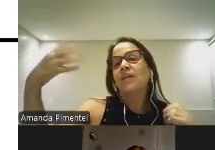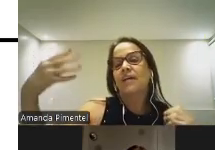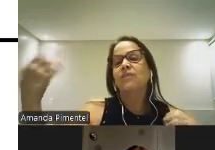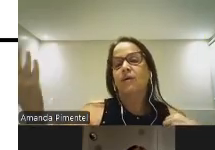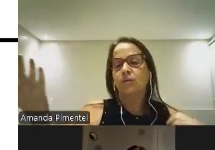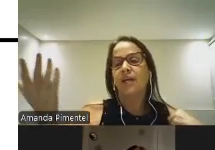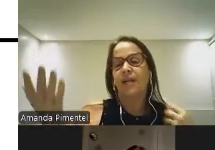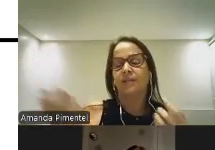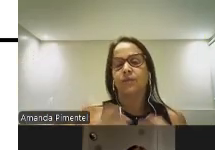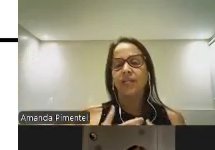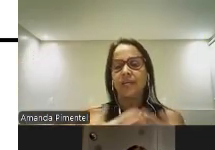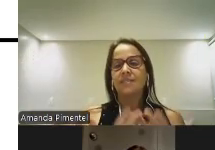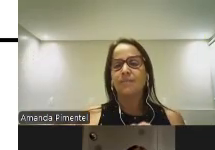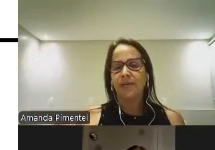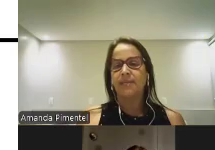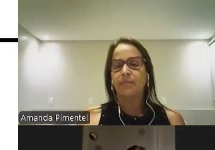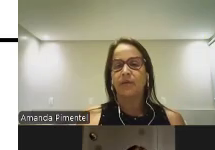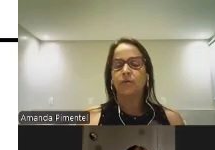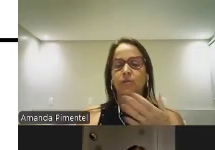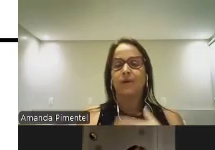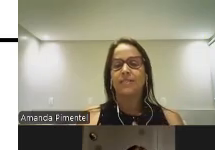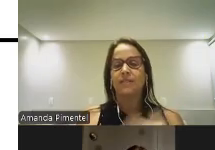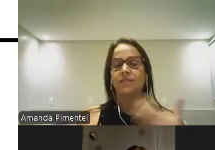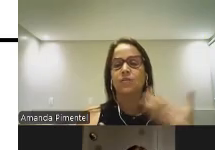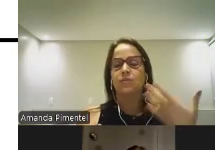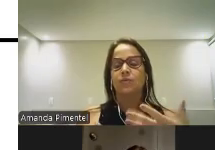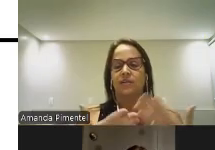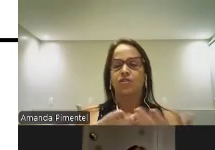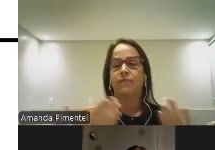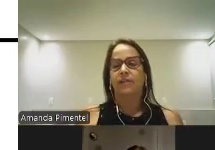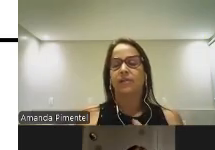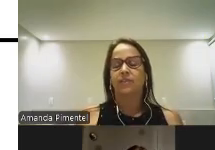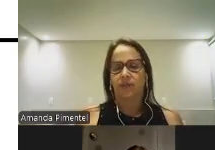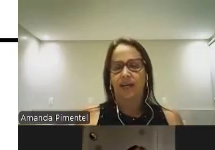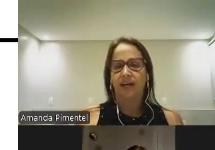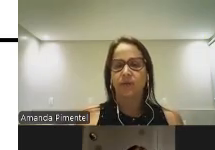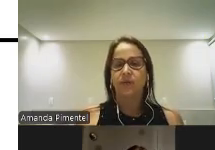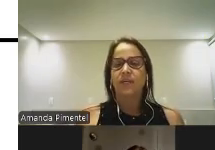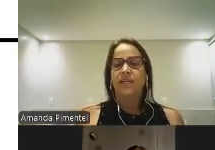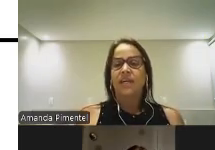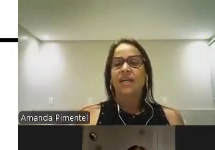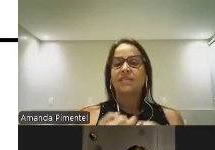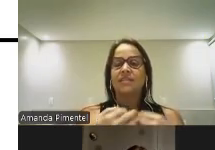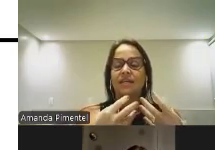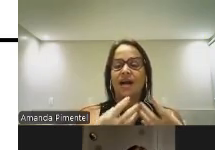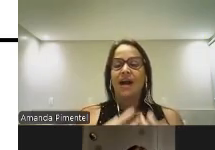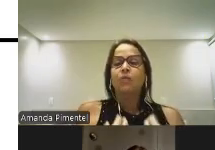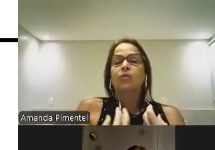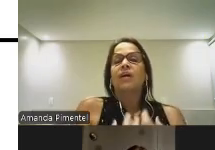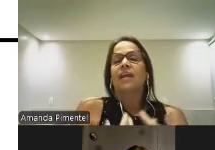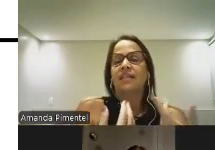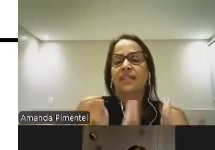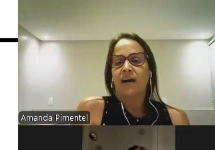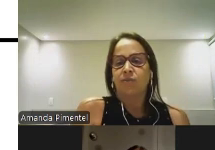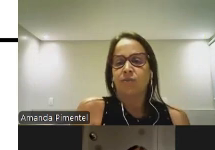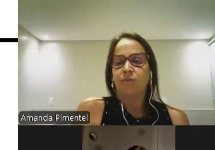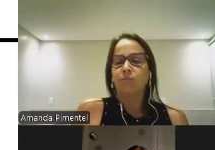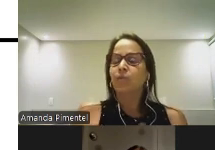o questionário de autorrelato. E aí se percebeu que os pacientes usuários de aparelho intraoral, eles